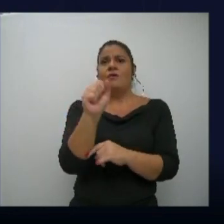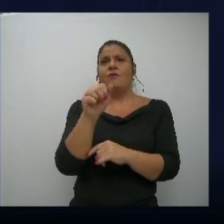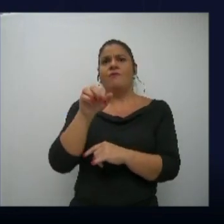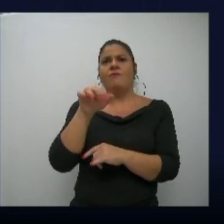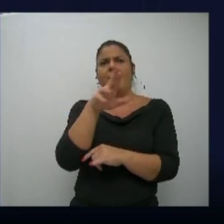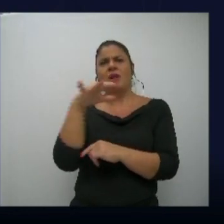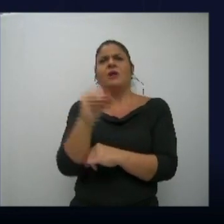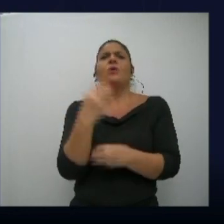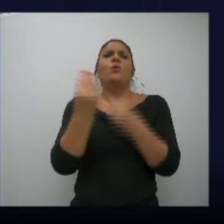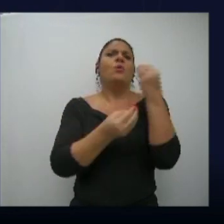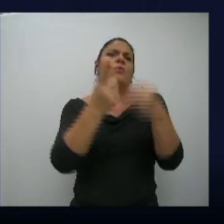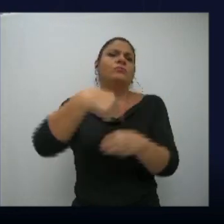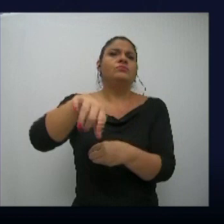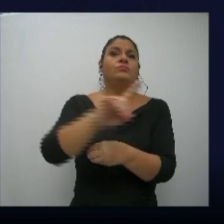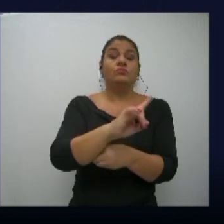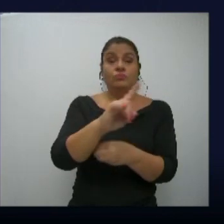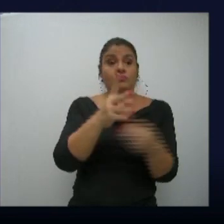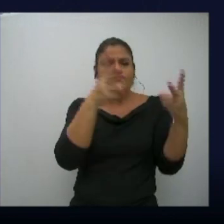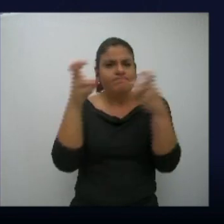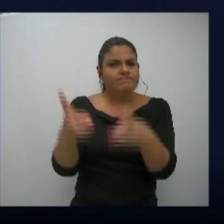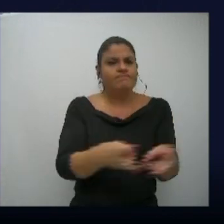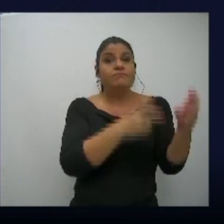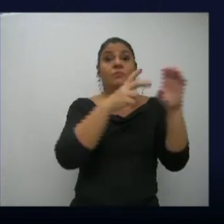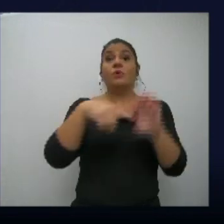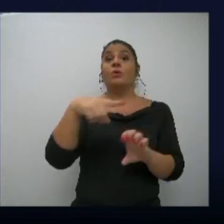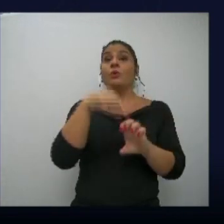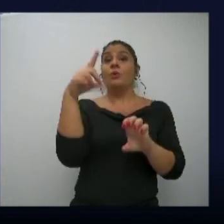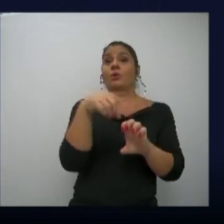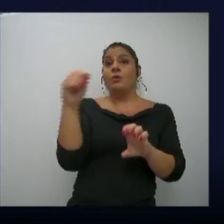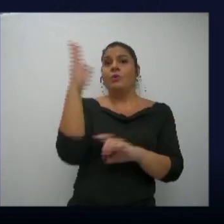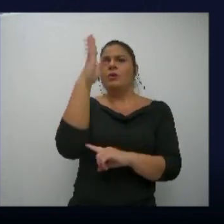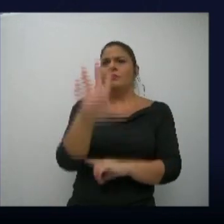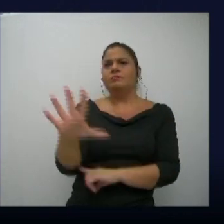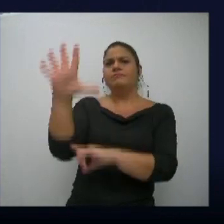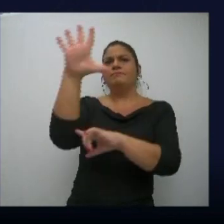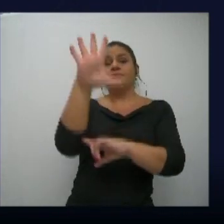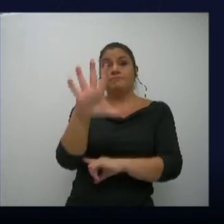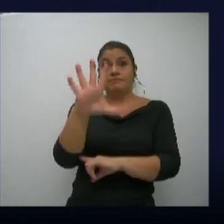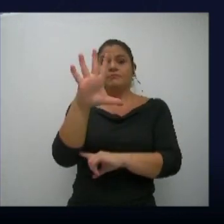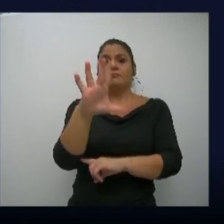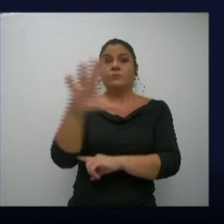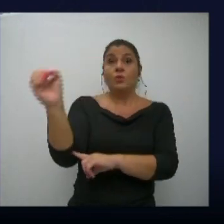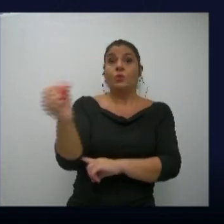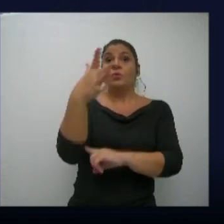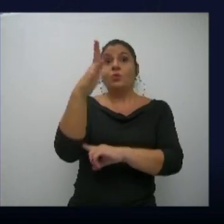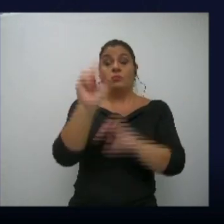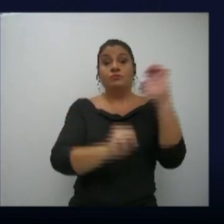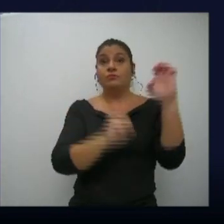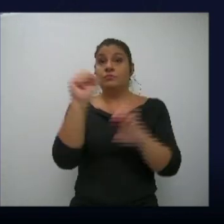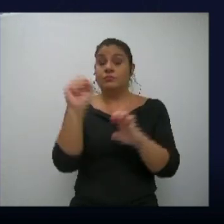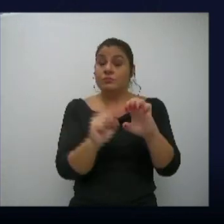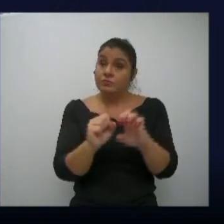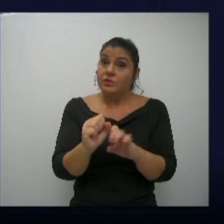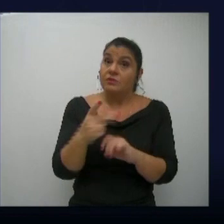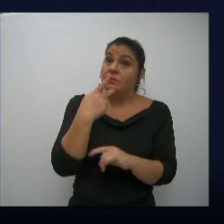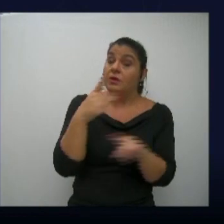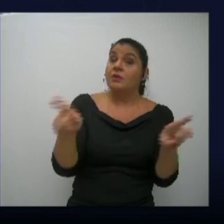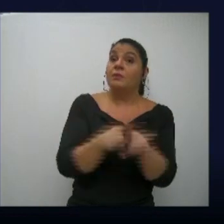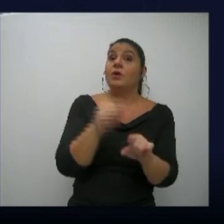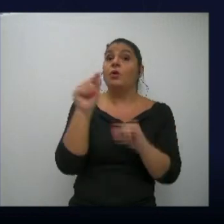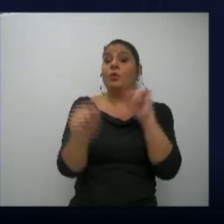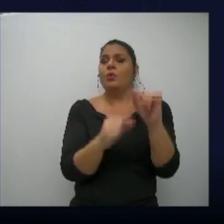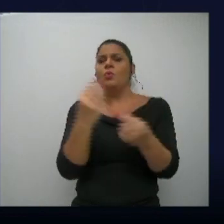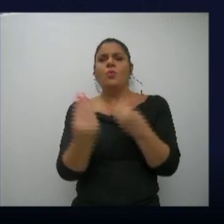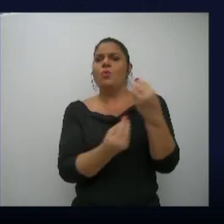também conhece vocês estão vendo o empreendedor Brasil como um celeiro de novas companhias e já já ele vai falar de